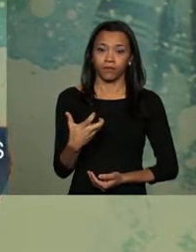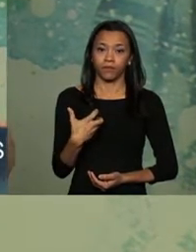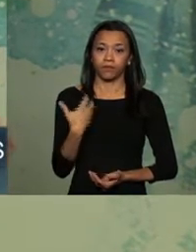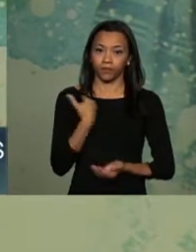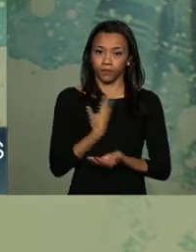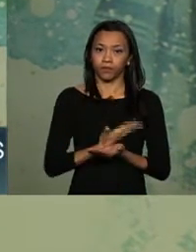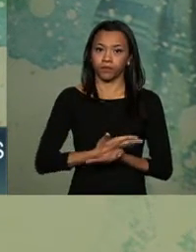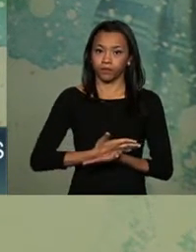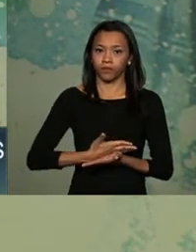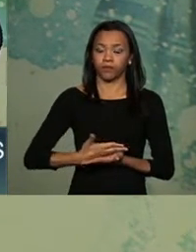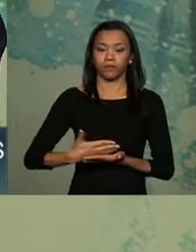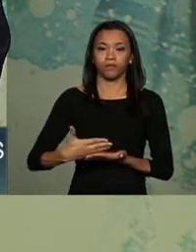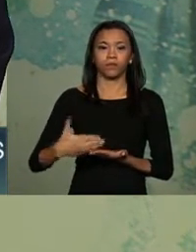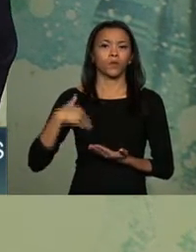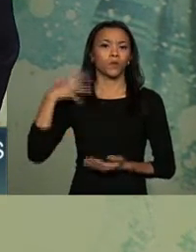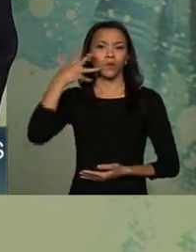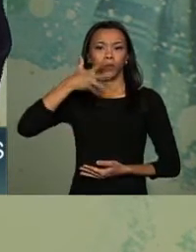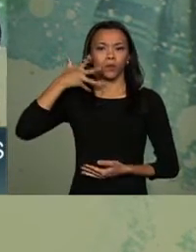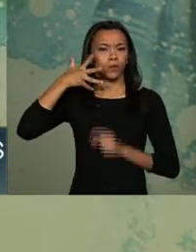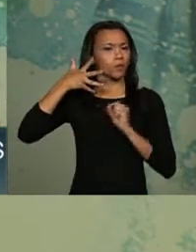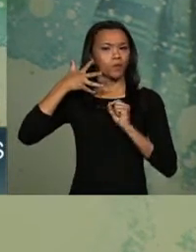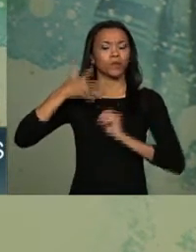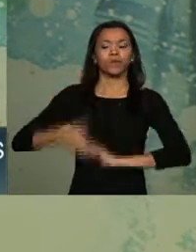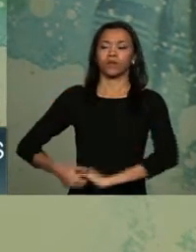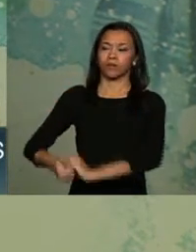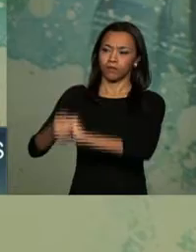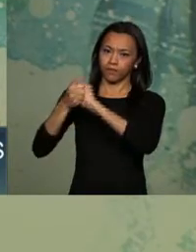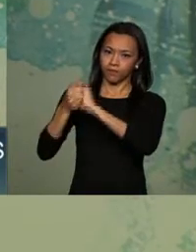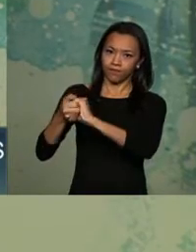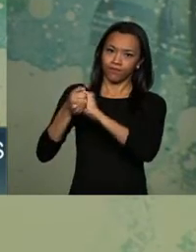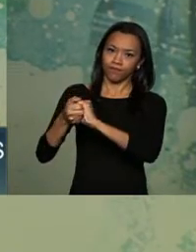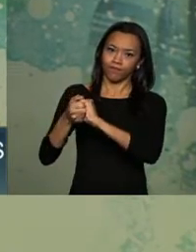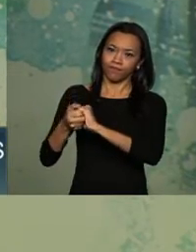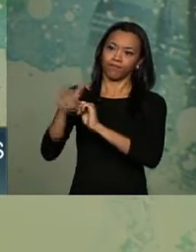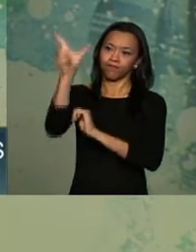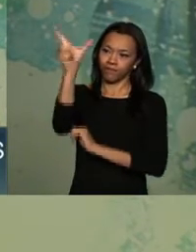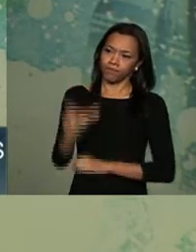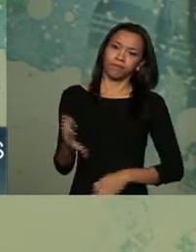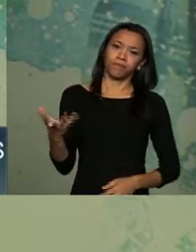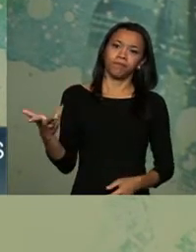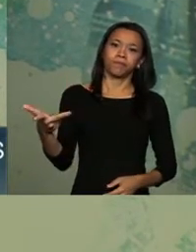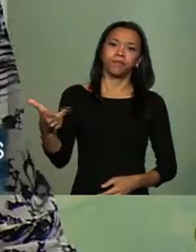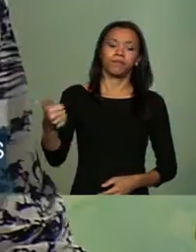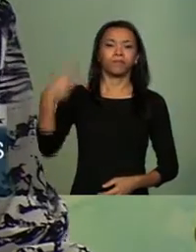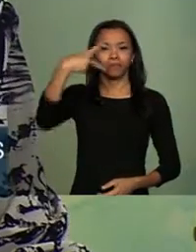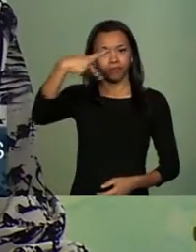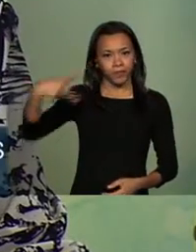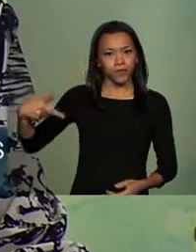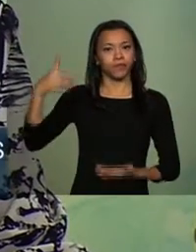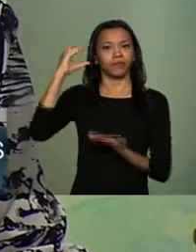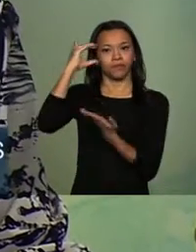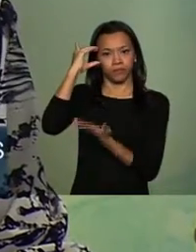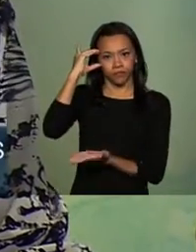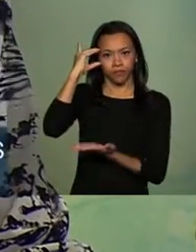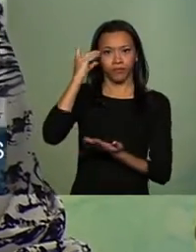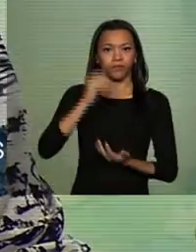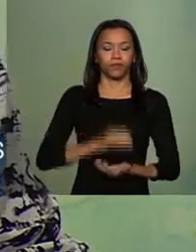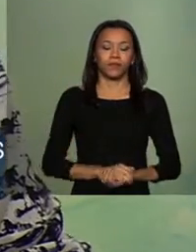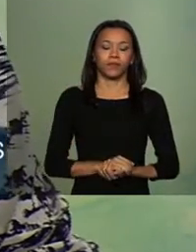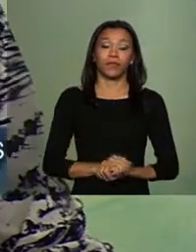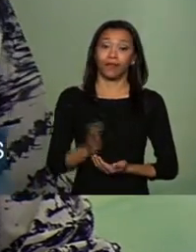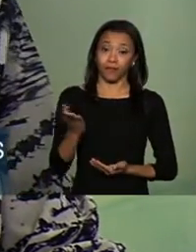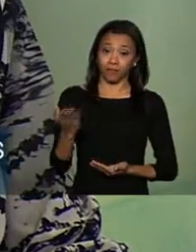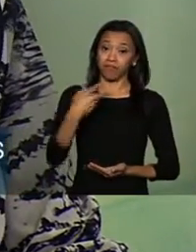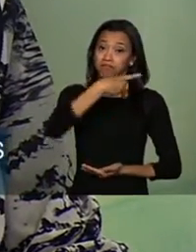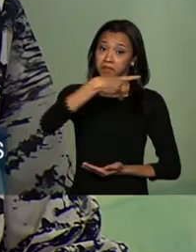iniciar saudando a excelentíssima senhora Dilma Rousseff,